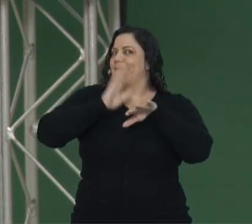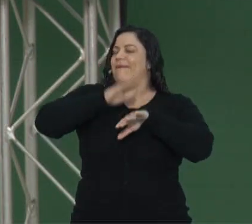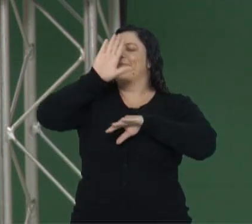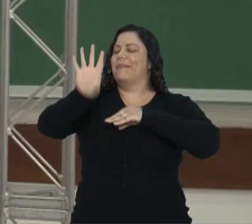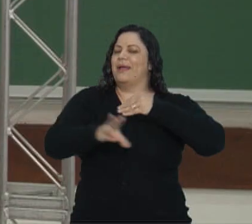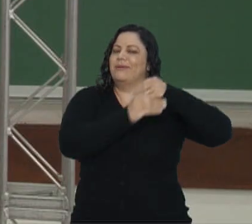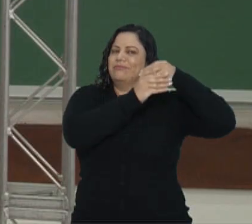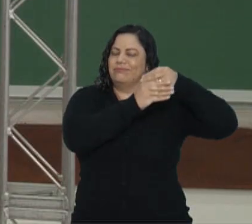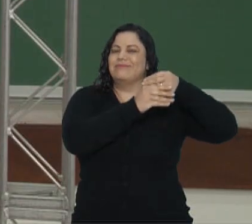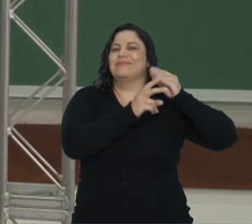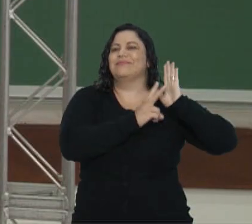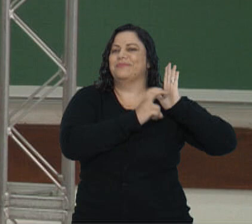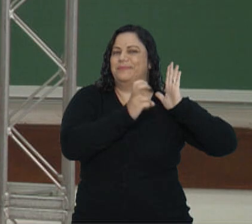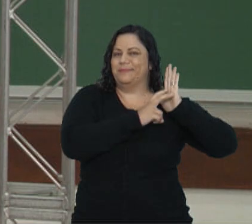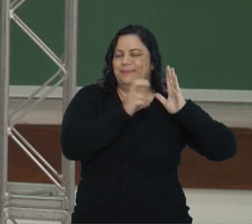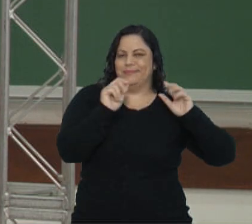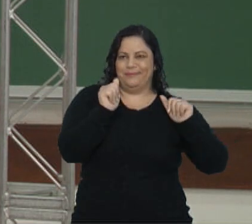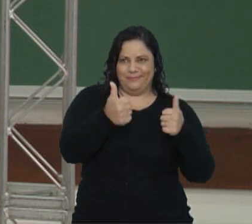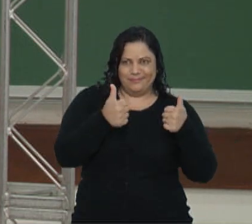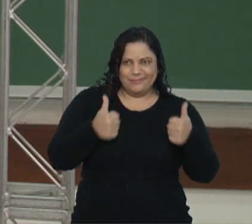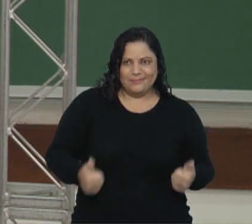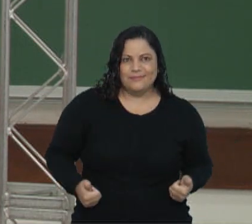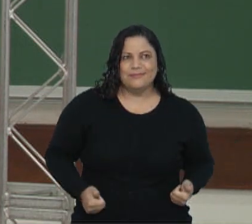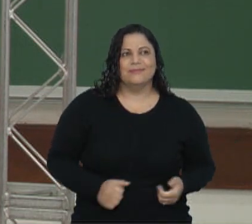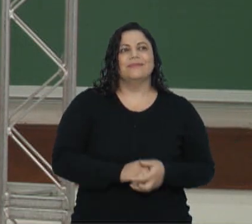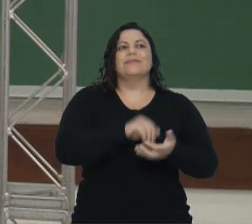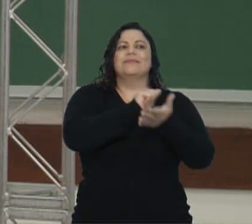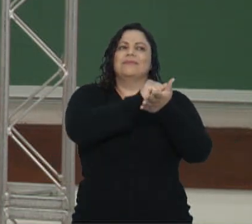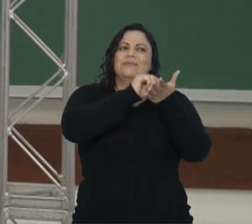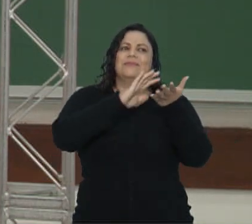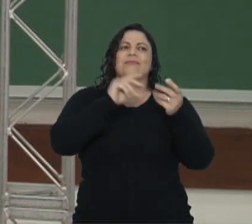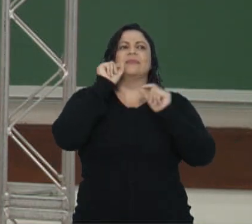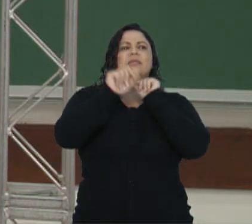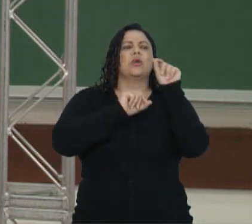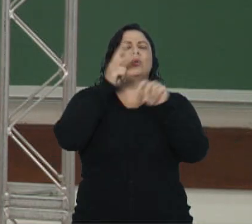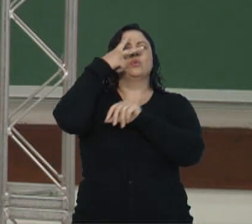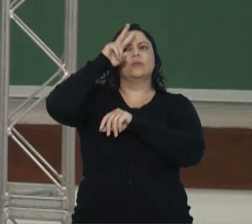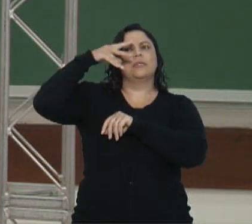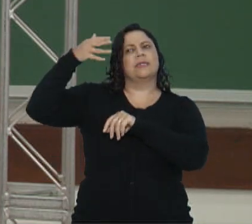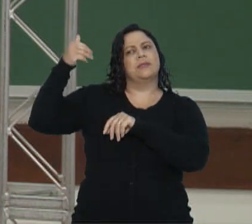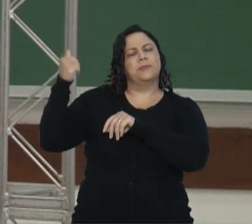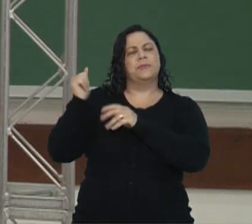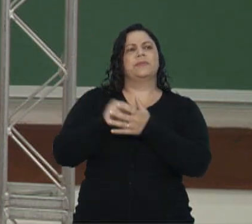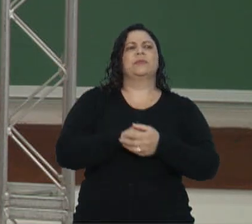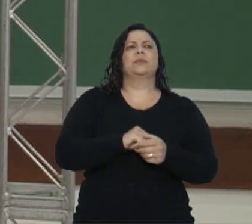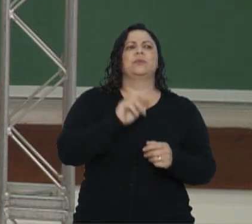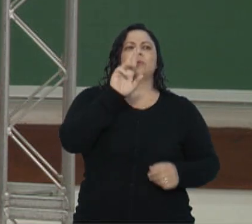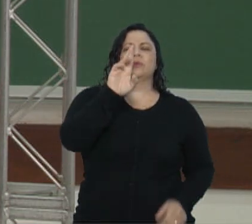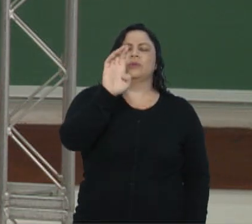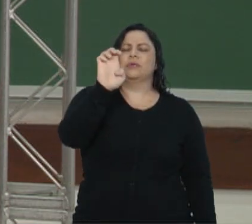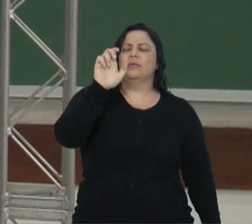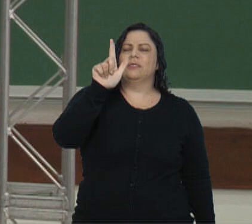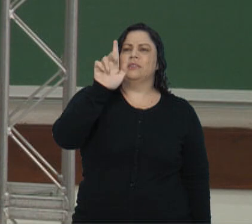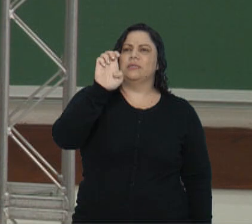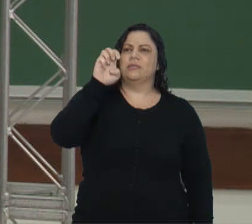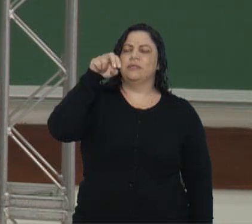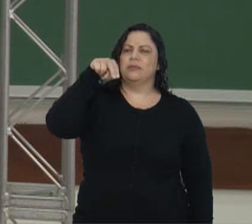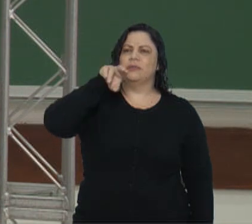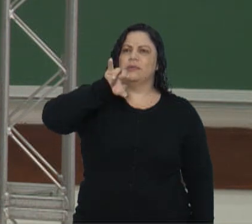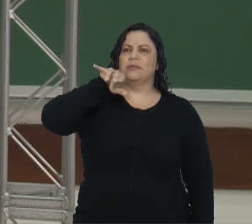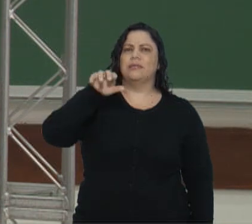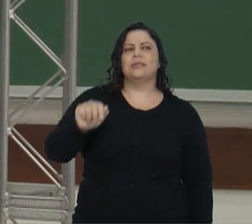vocabulário, certo? Exercício ali, a gente tem ainda só retomando um pouquinho regência, que a professora colocou aqui para você